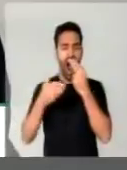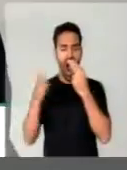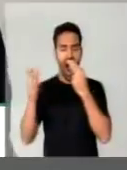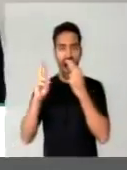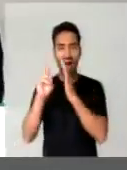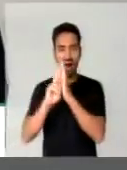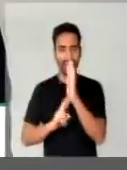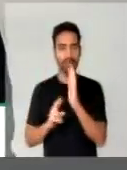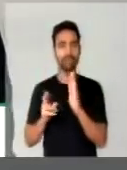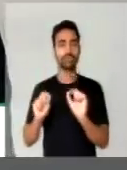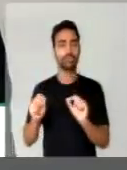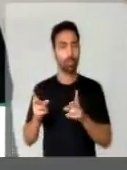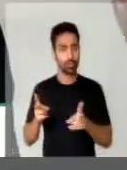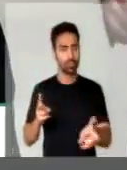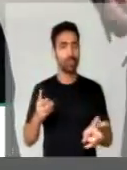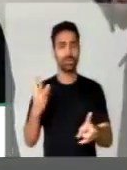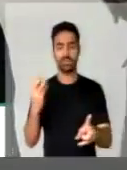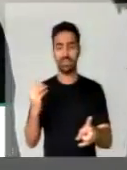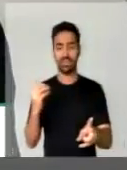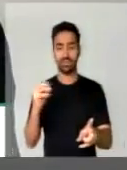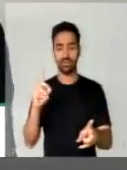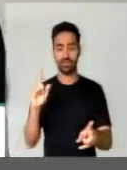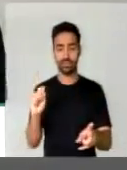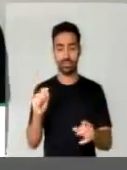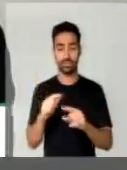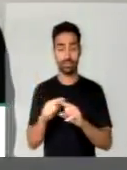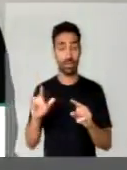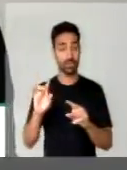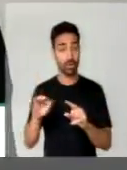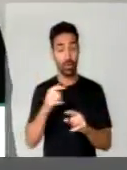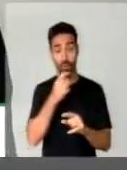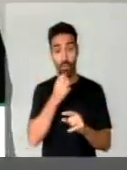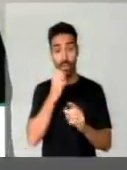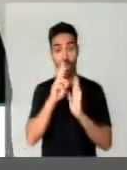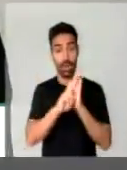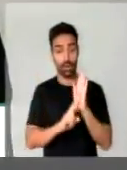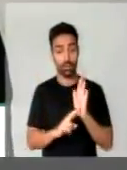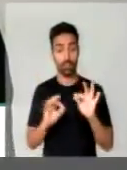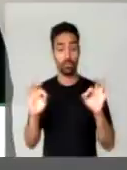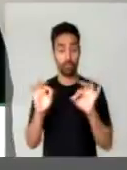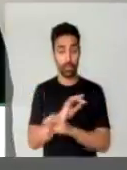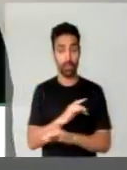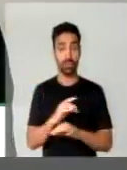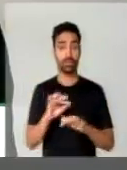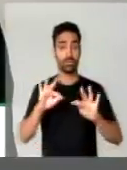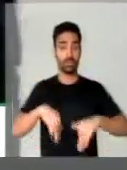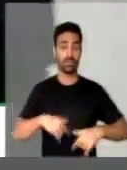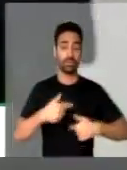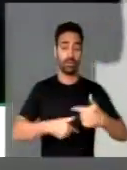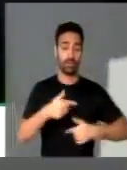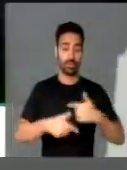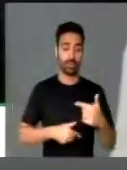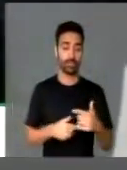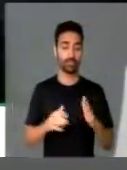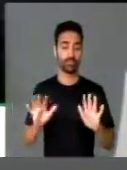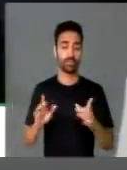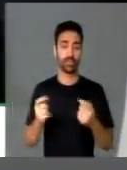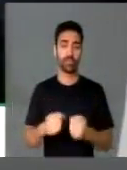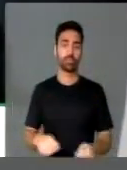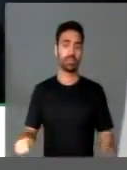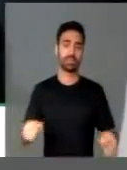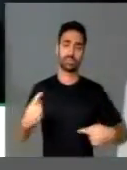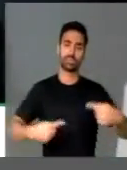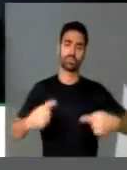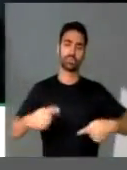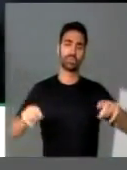esse acordo de manter os 30 dias, mas apenas para que o relator possa terminar os seus trabalhos. Acho que já não necessitamos mais